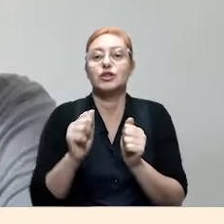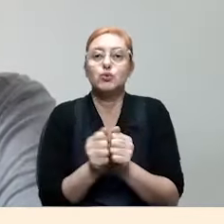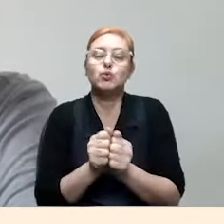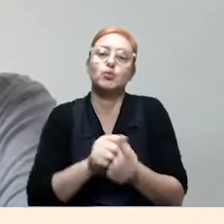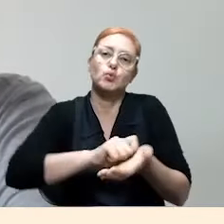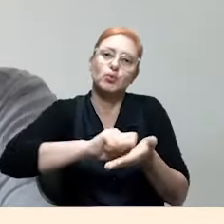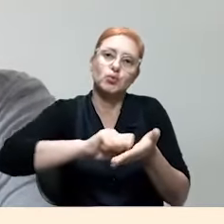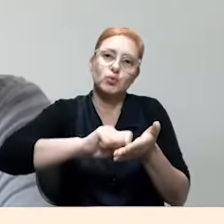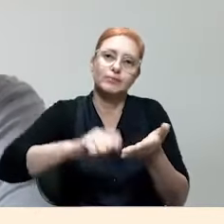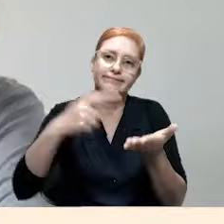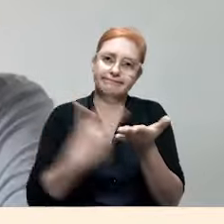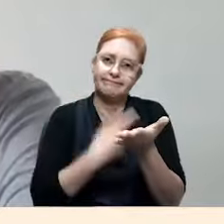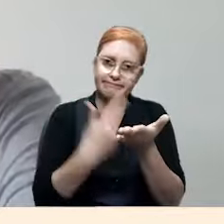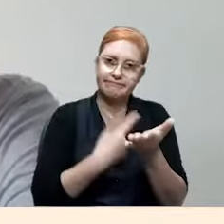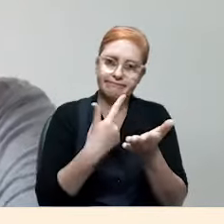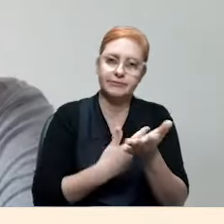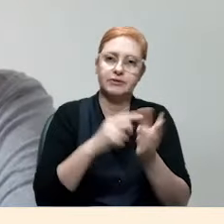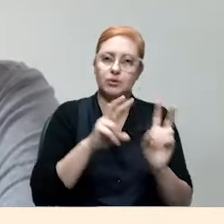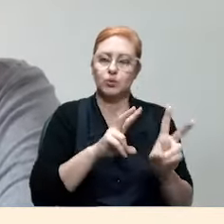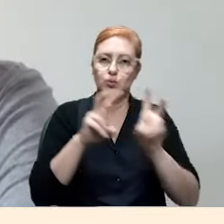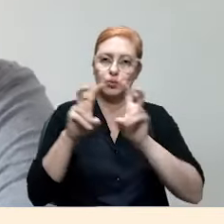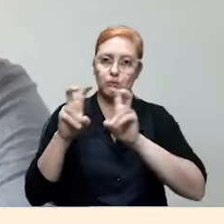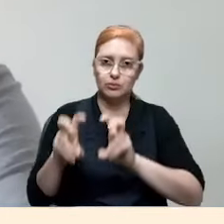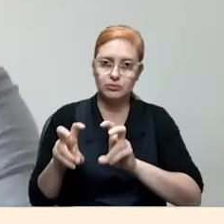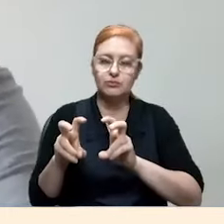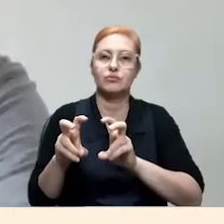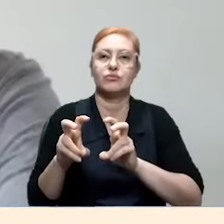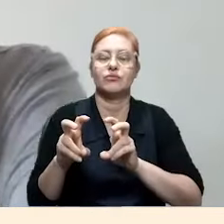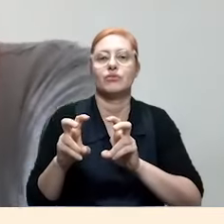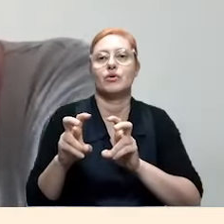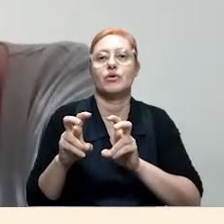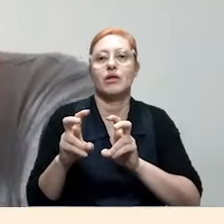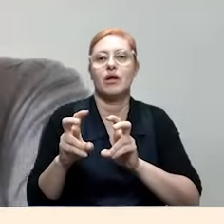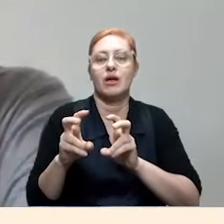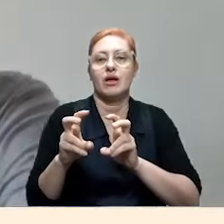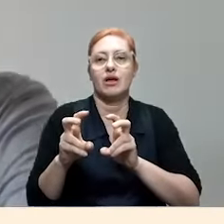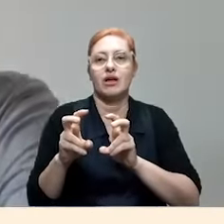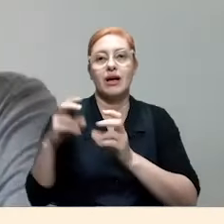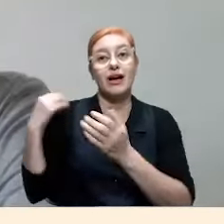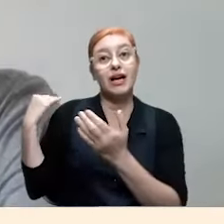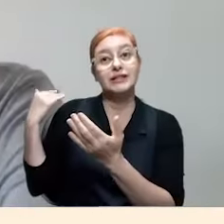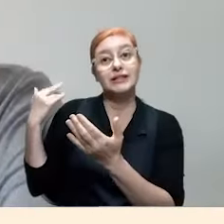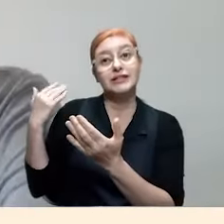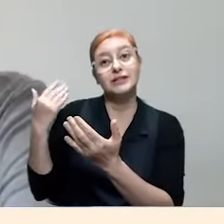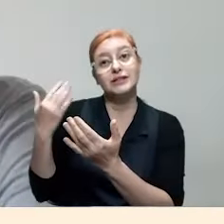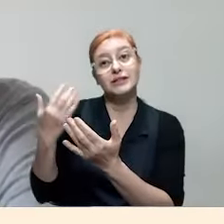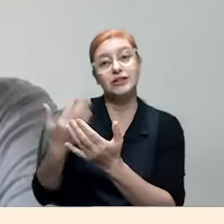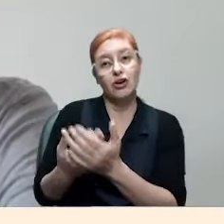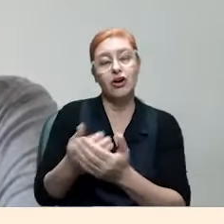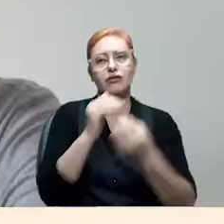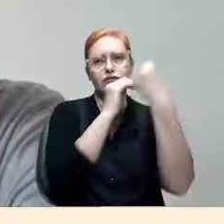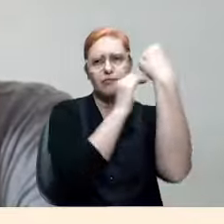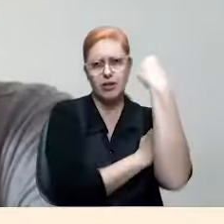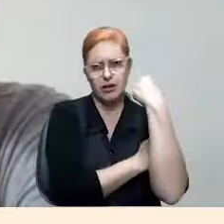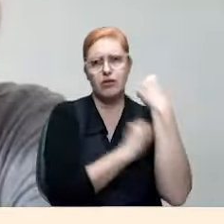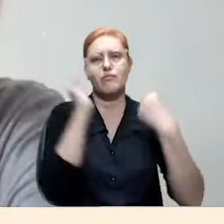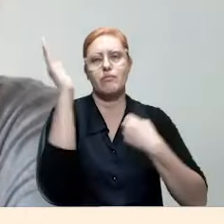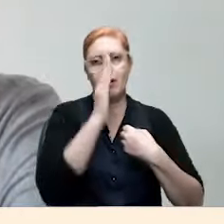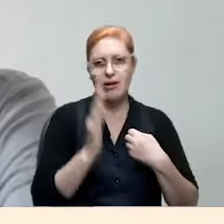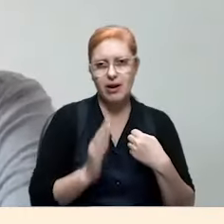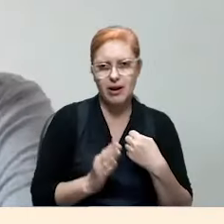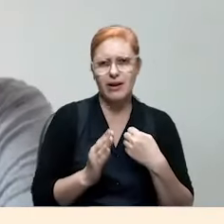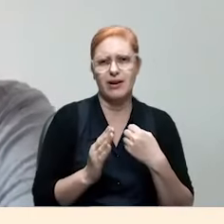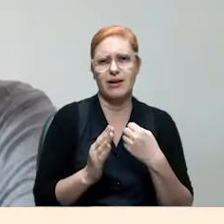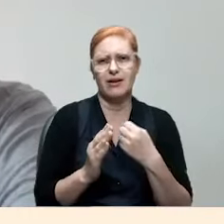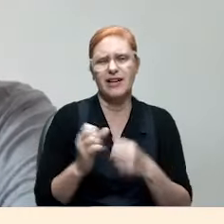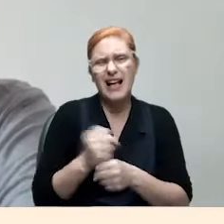um livro sobre um pouco dessa trajetória do feminismo brasileiro, começando